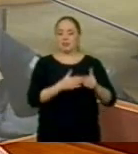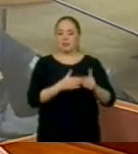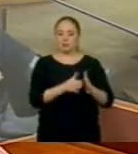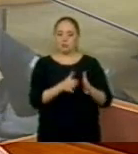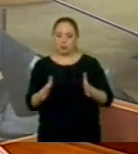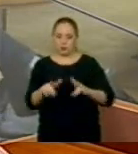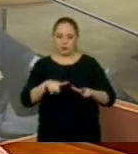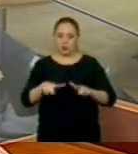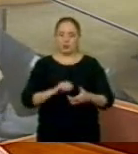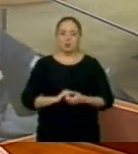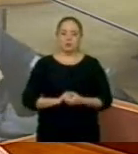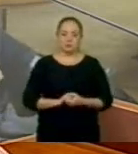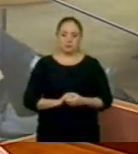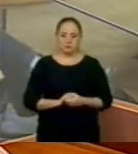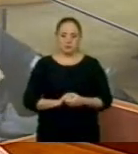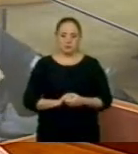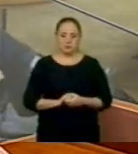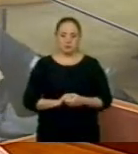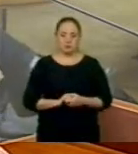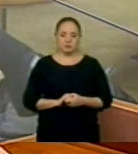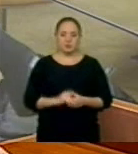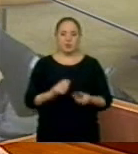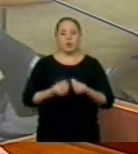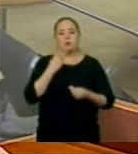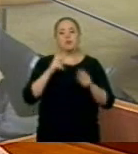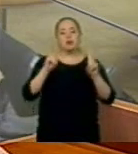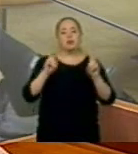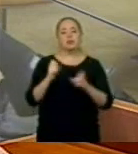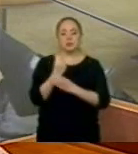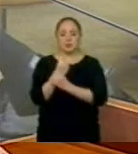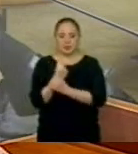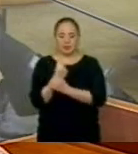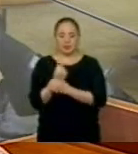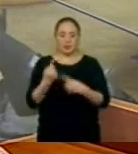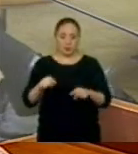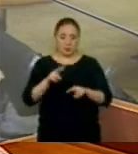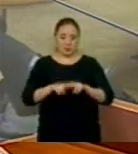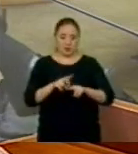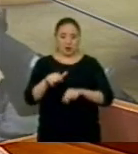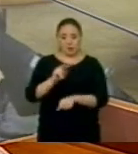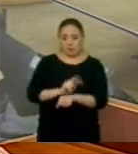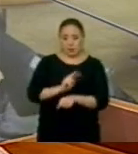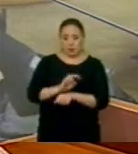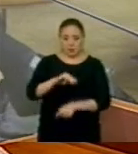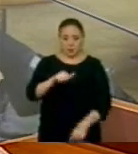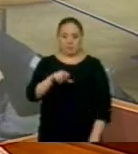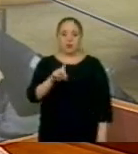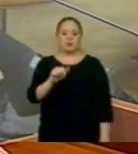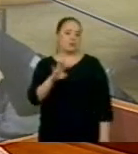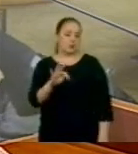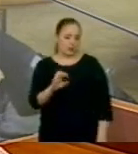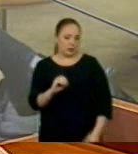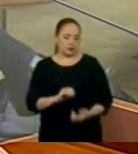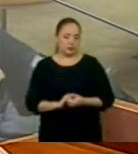Qual é a mens legis da disposição que trata da imunidade formal, da garantia contra a prisão? É a proteção do mandato. E a proteção